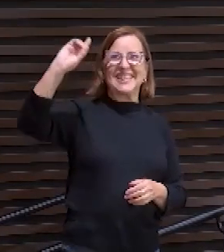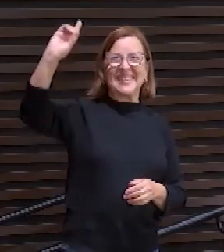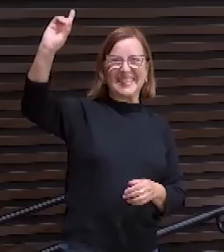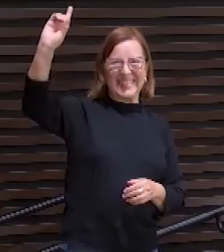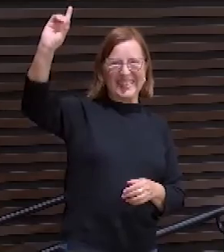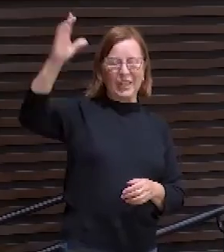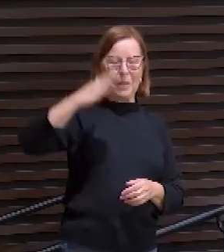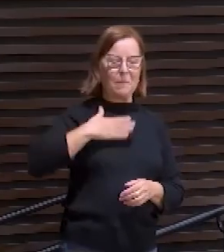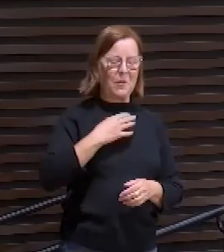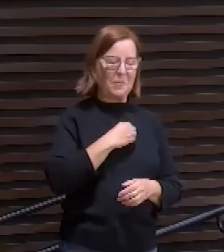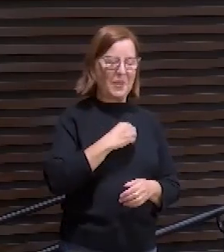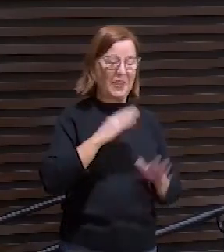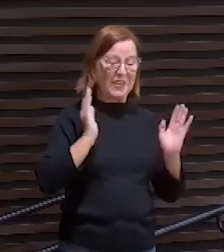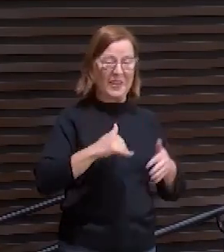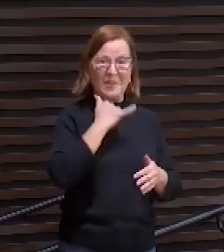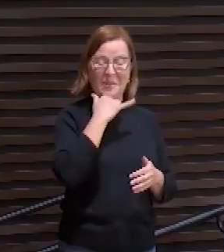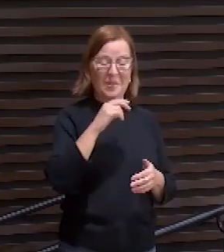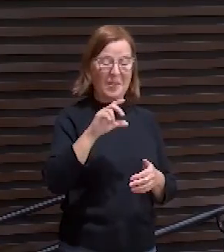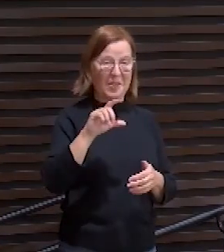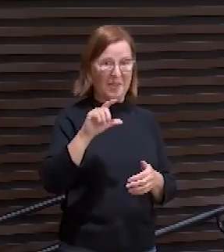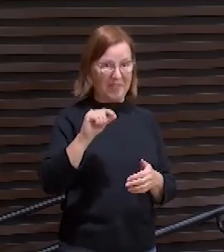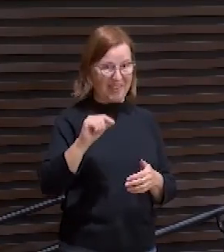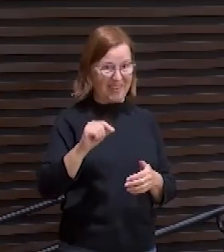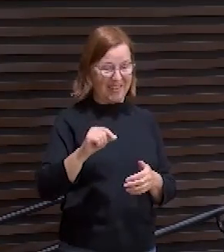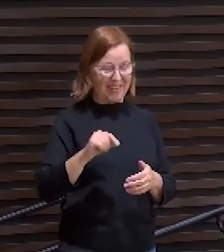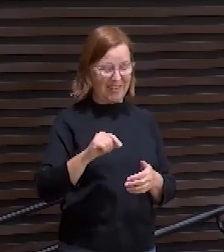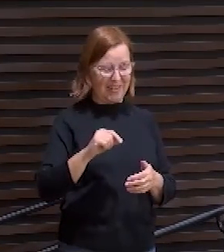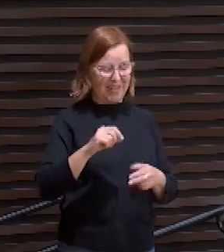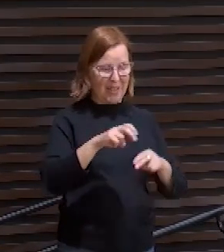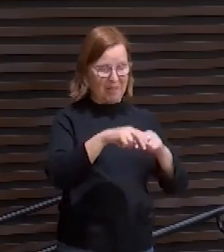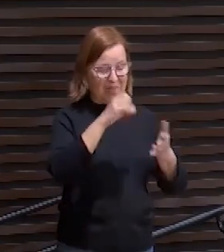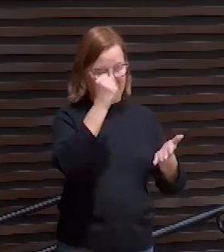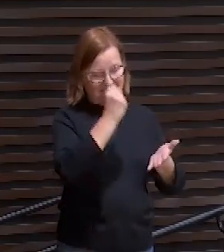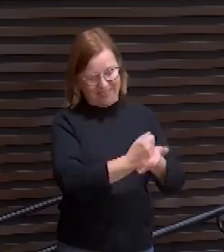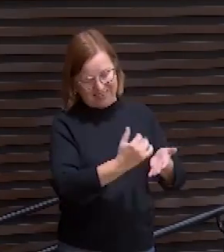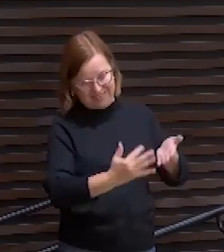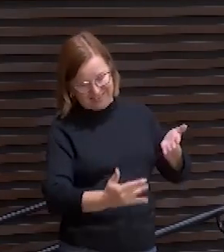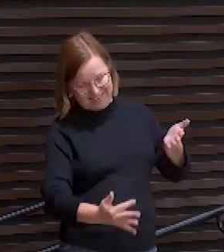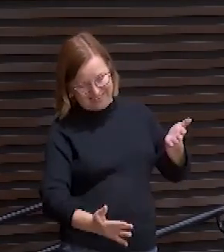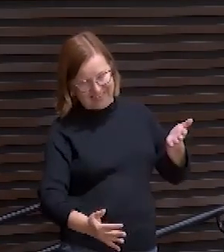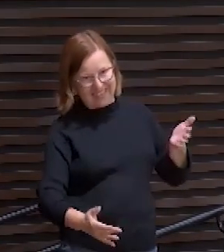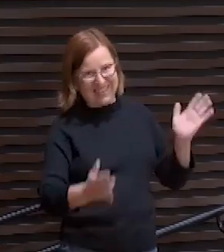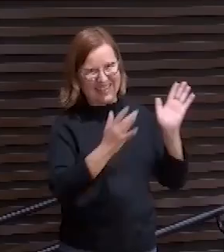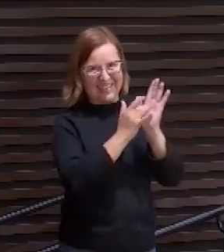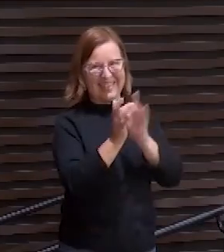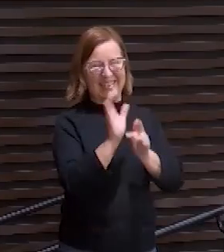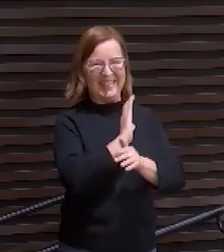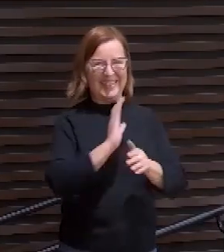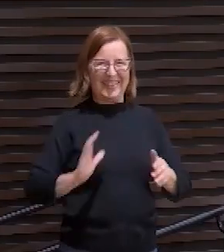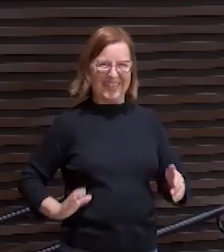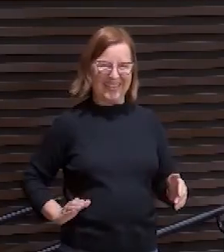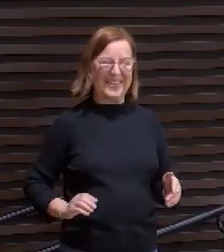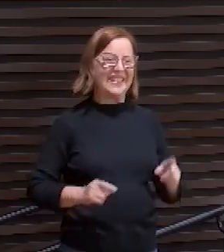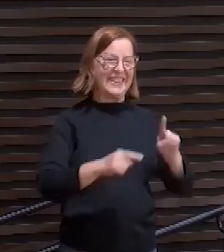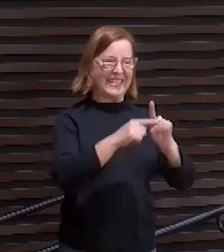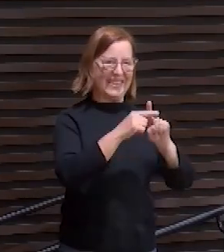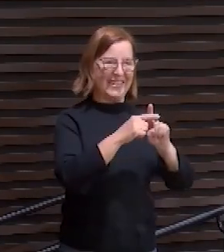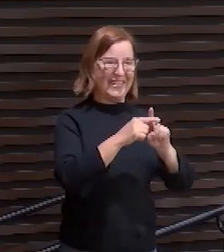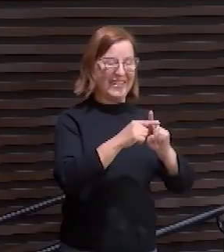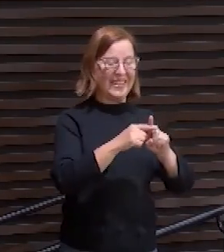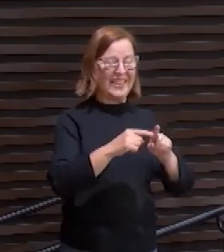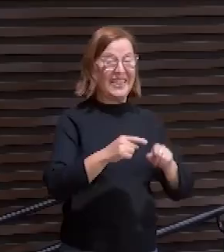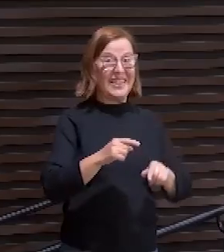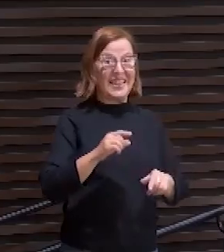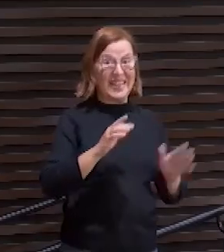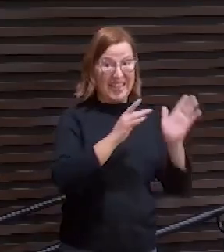meu pecado foi perdoado pelo sangue derramado de Jesus Cristo na cruz. E, além disso, ele me atraiu na